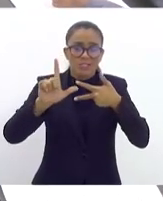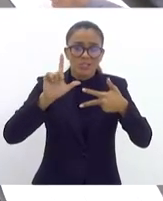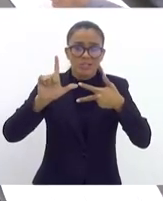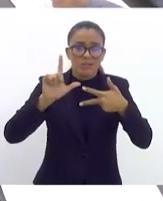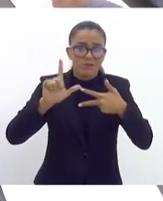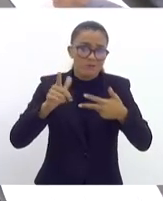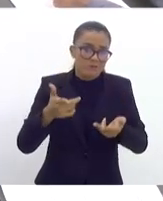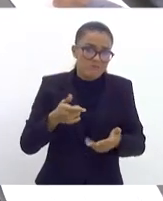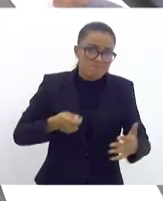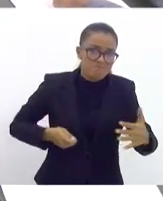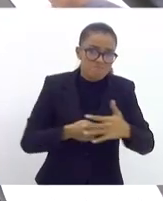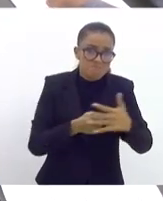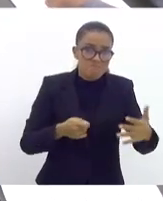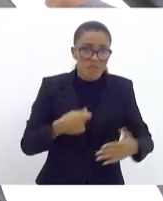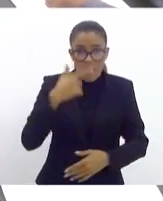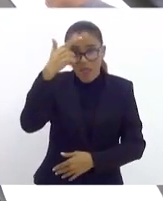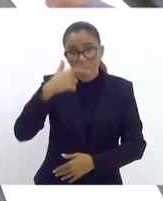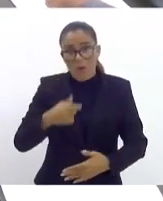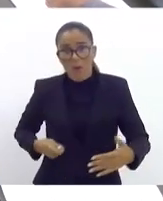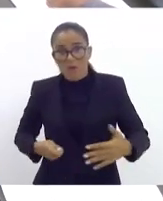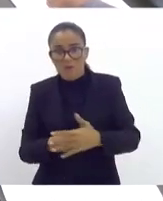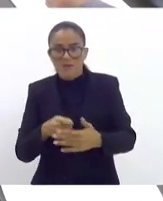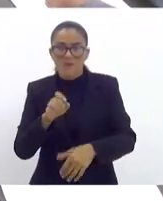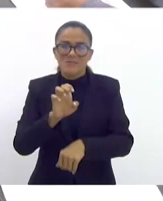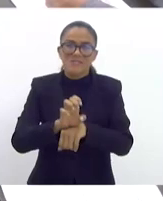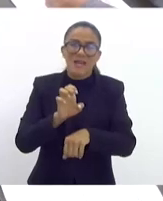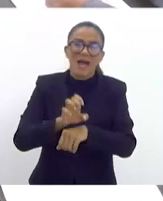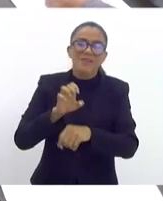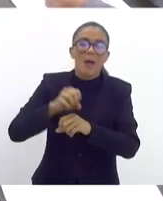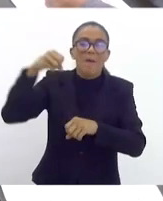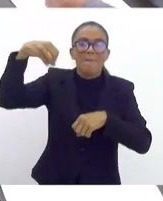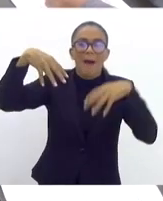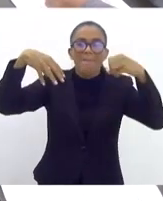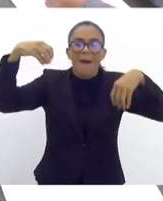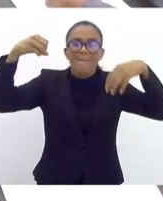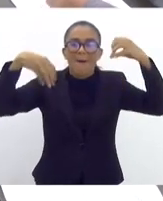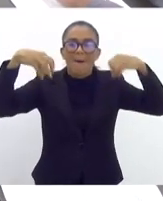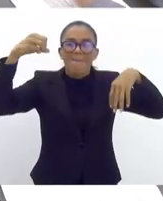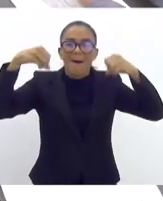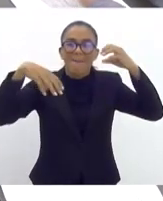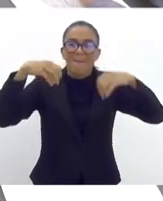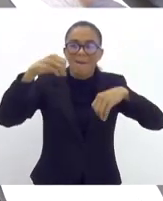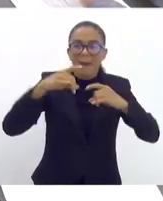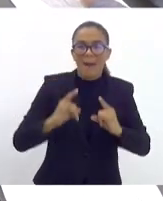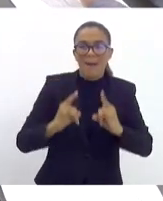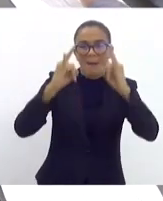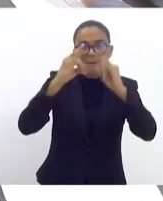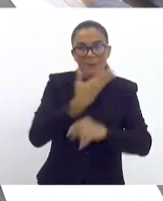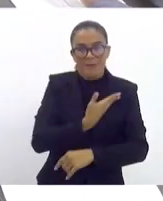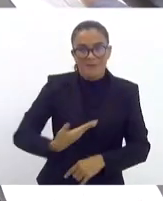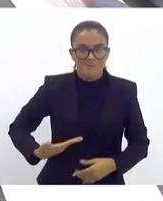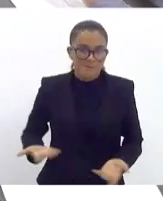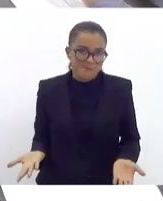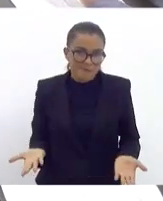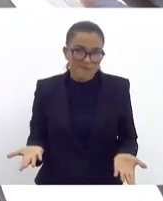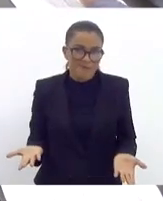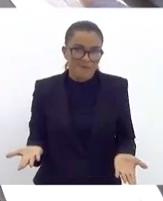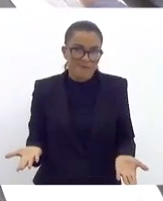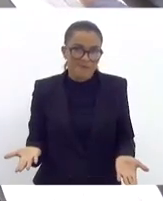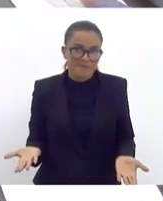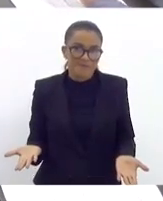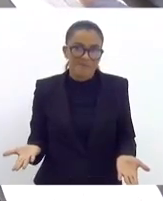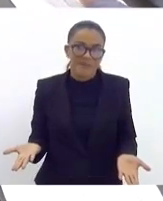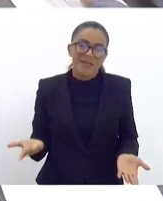eu autorizar o estado a iluminar prédio público em todas as cores Então nesse caso eu entendo que